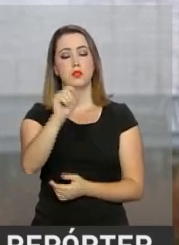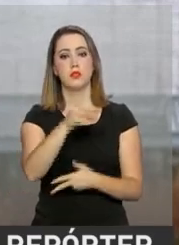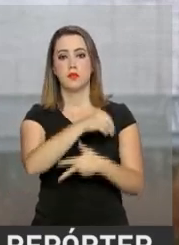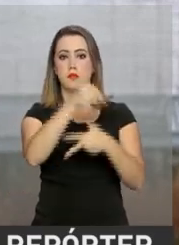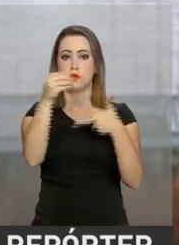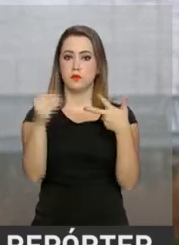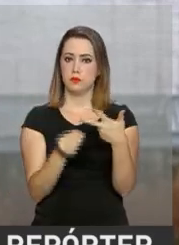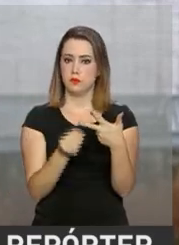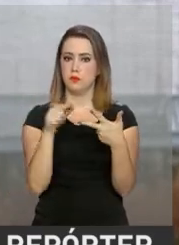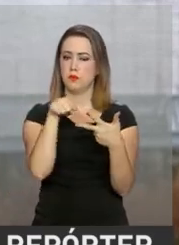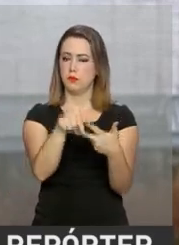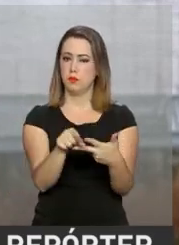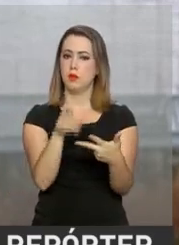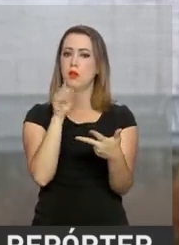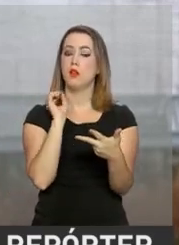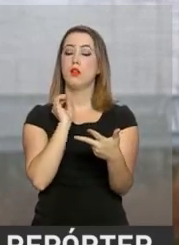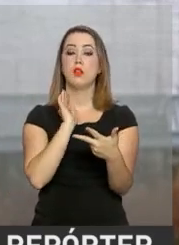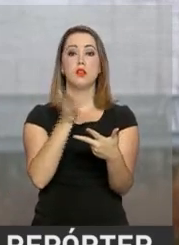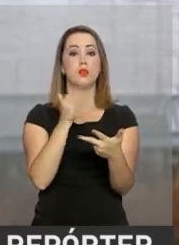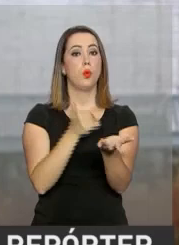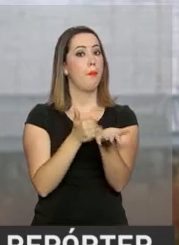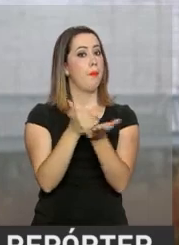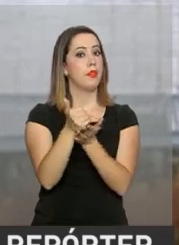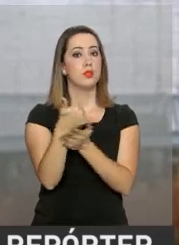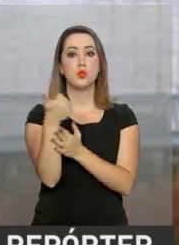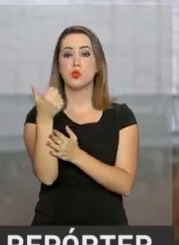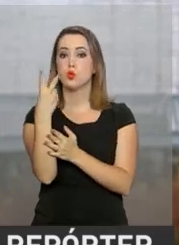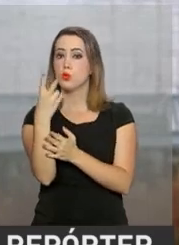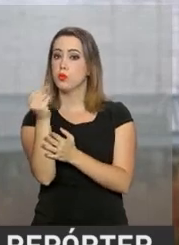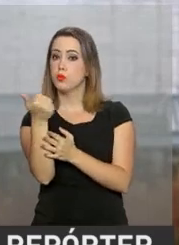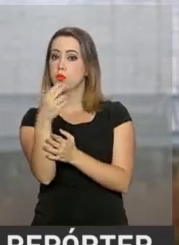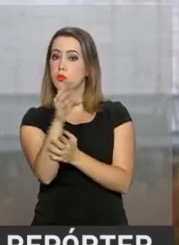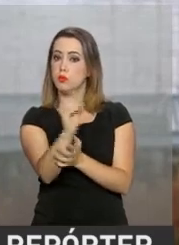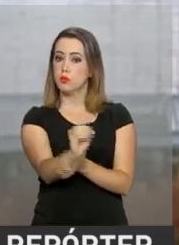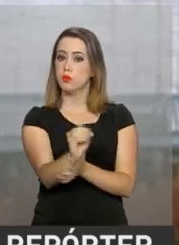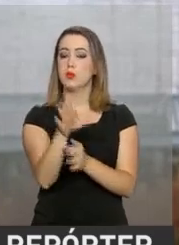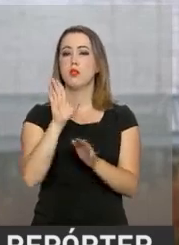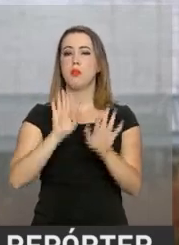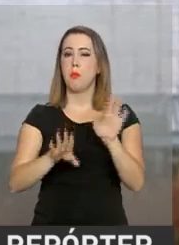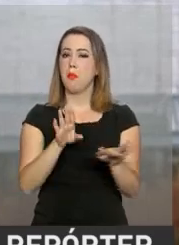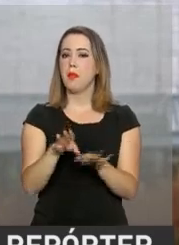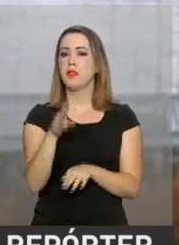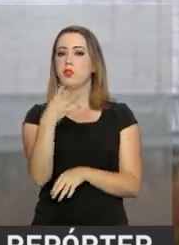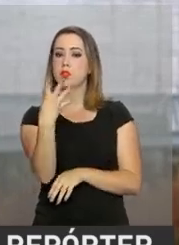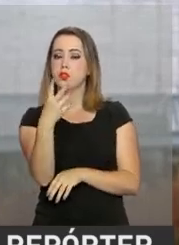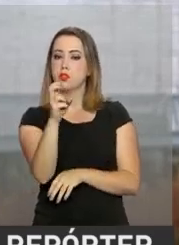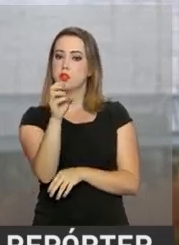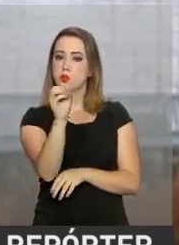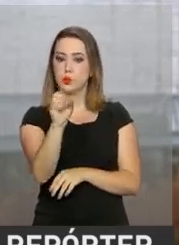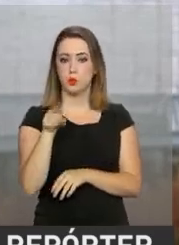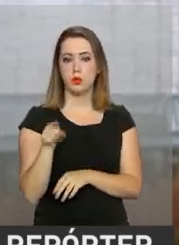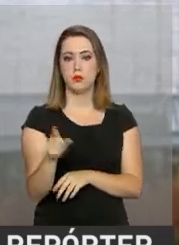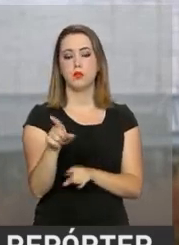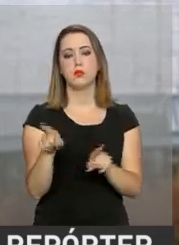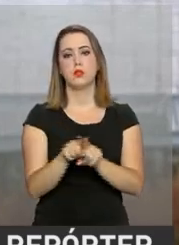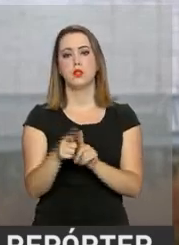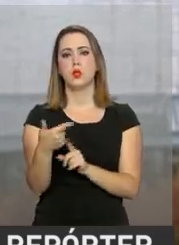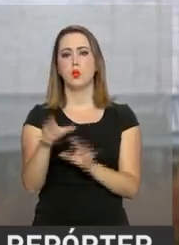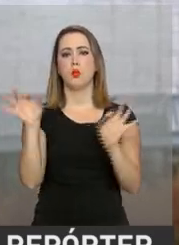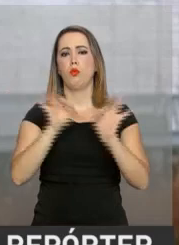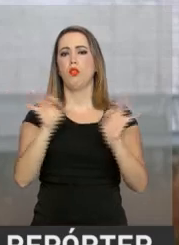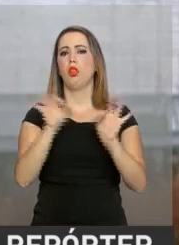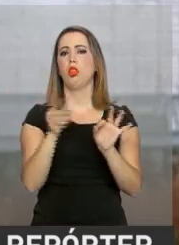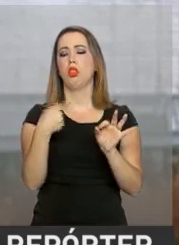Exame Nacional do Ensino Médio o Enem a partir de 2010 com média mínima de 450 pontos e que não tenham